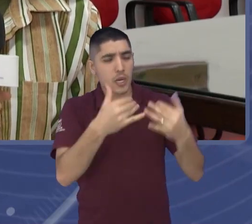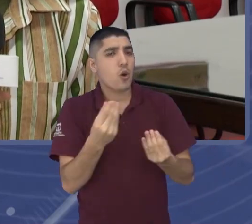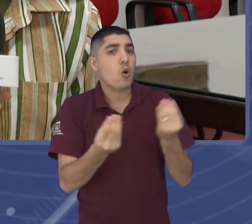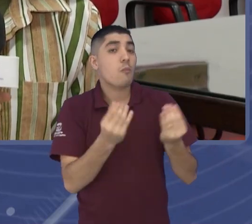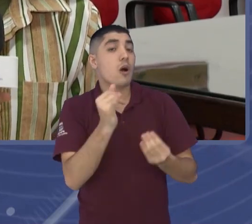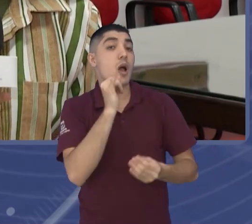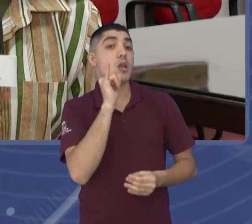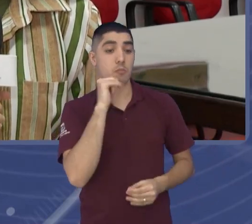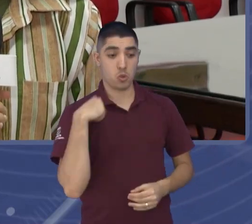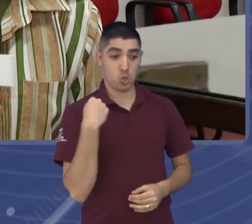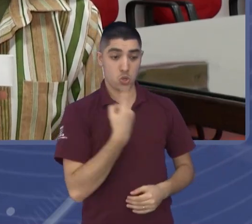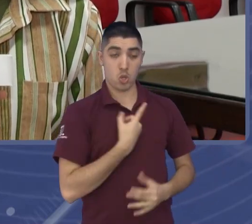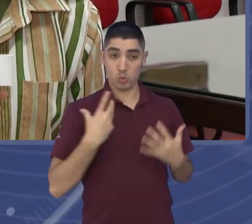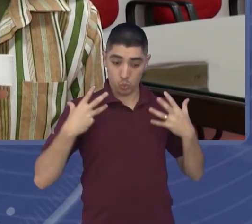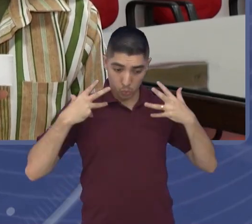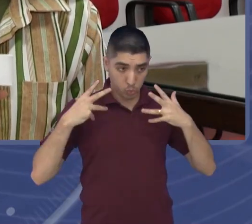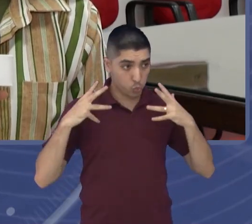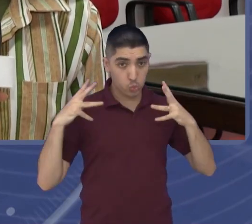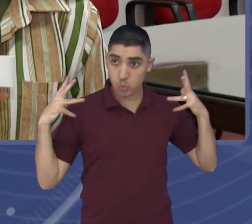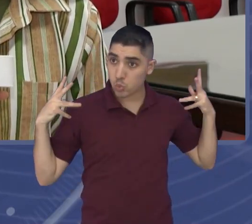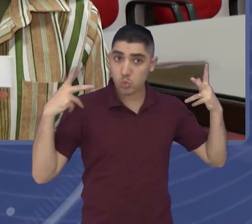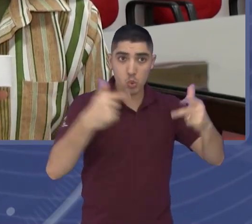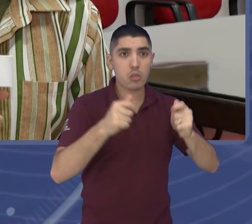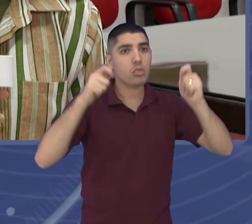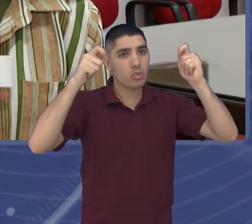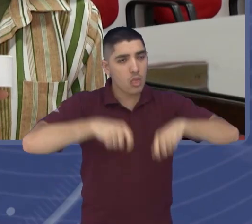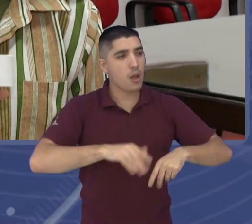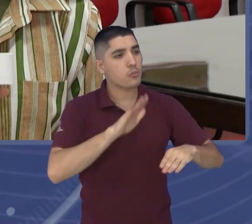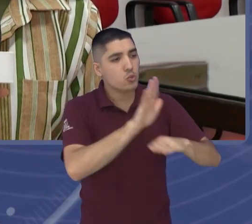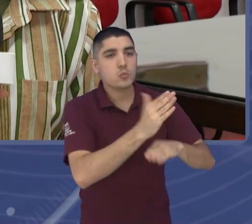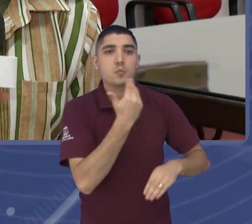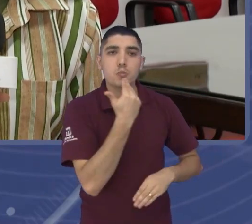né, podemos ajudar nesse quesito também.